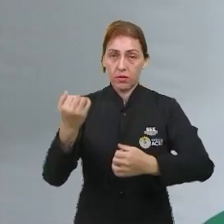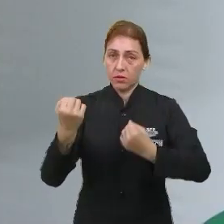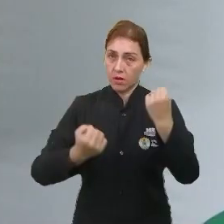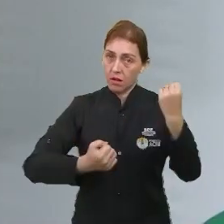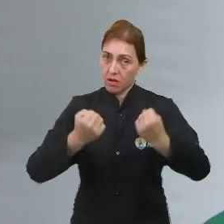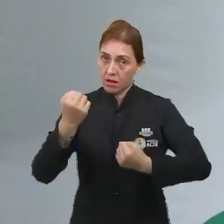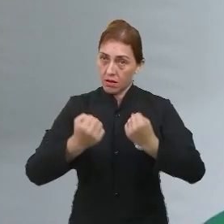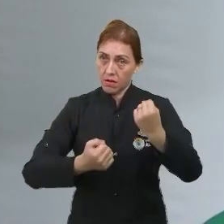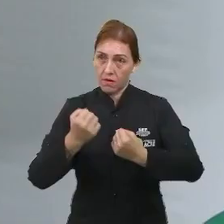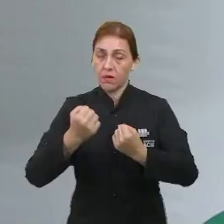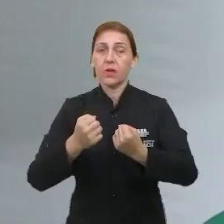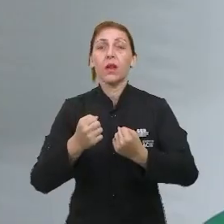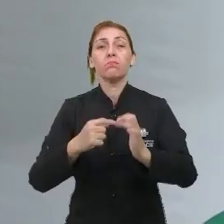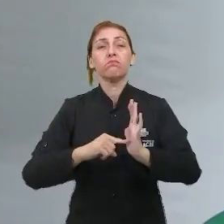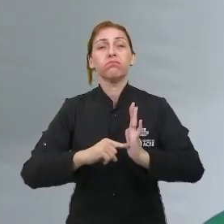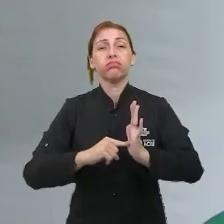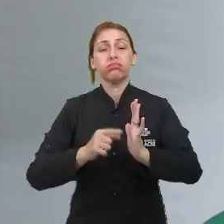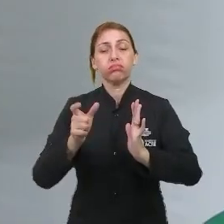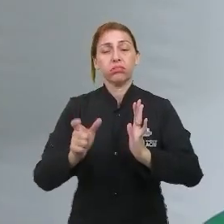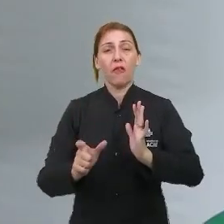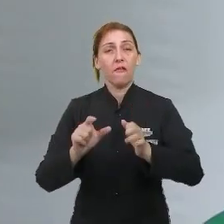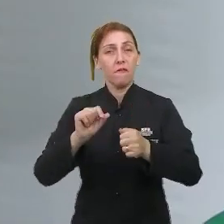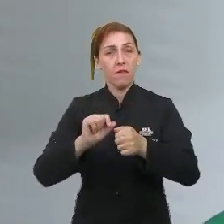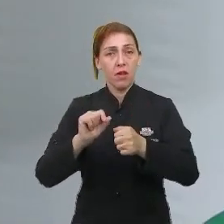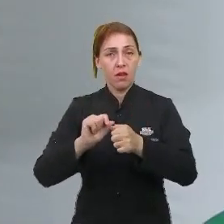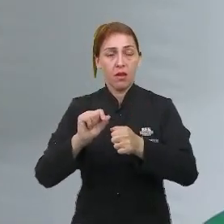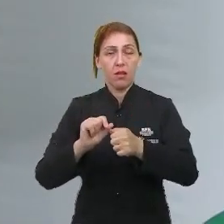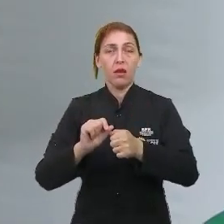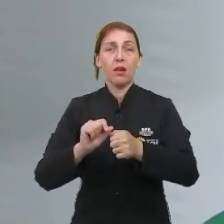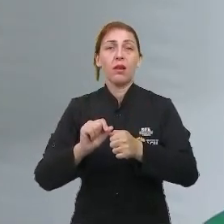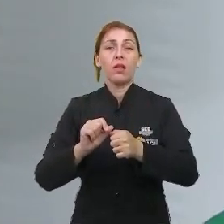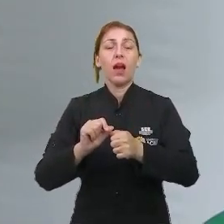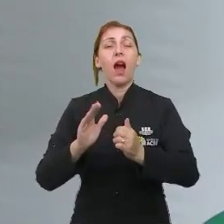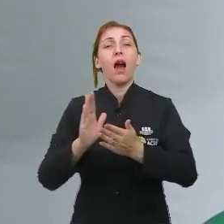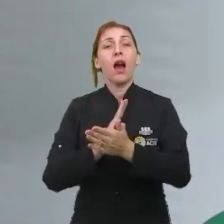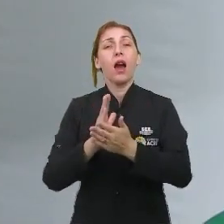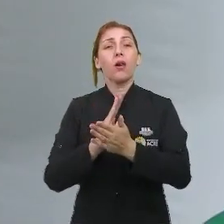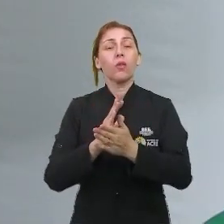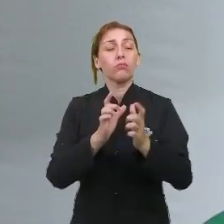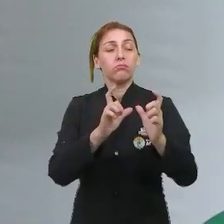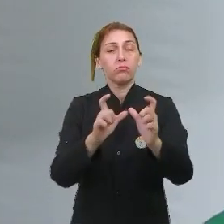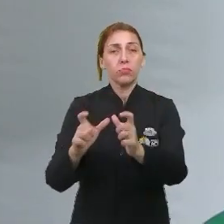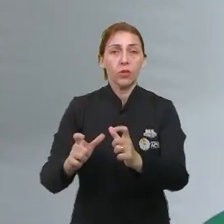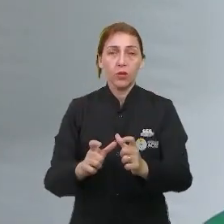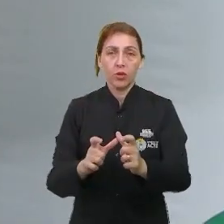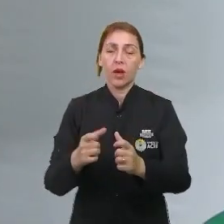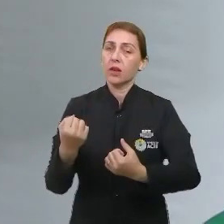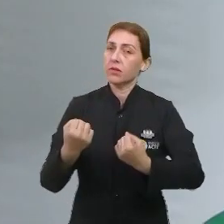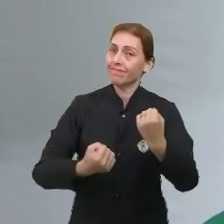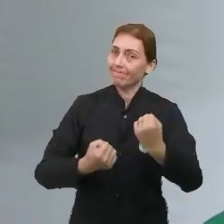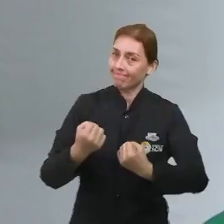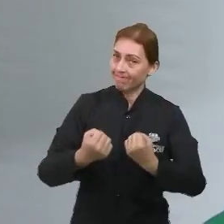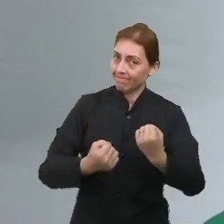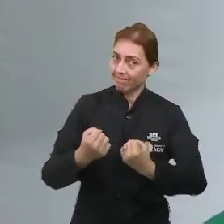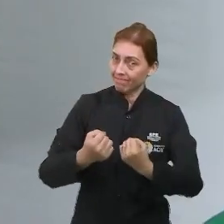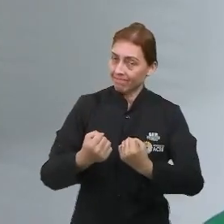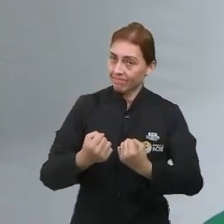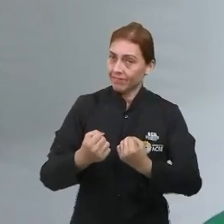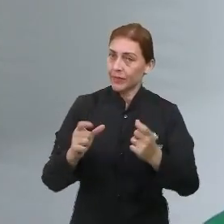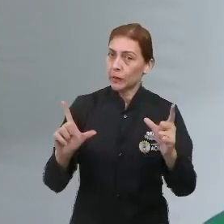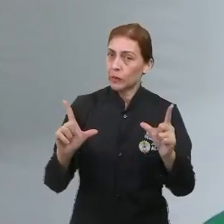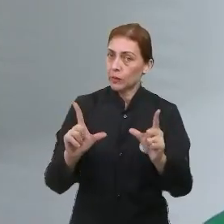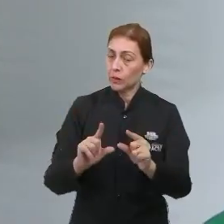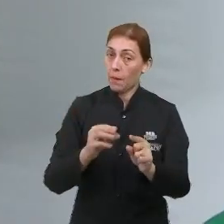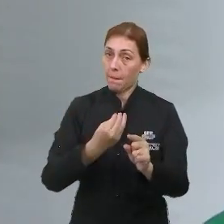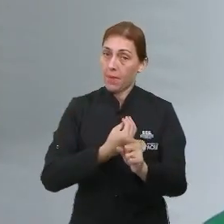veículo, são robôs programados para soldar determinadas áreas automaticamente, reduzindo